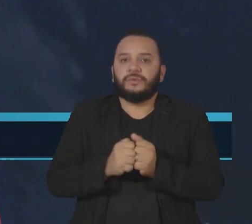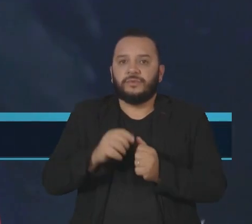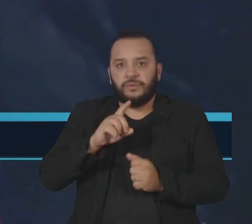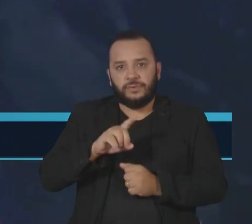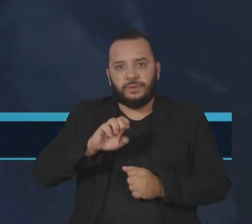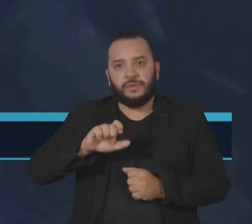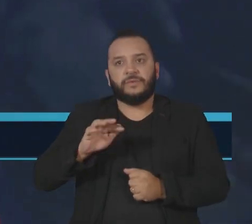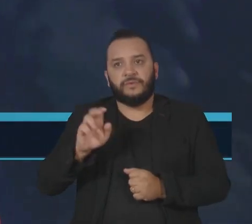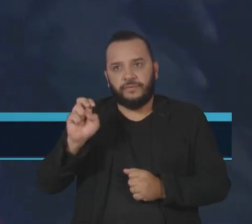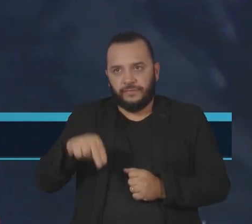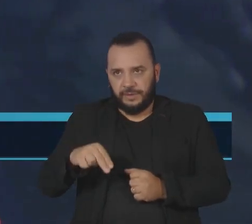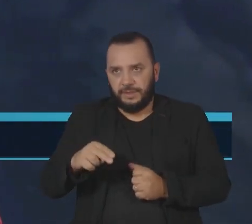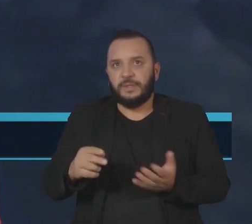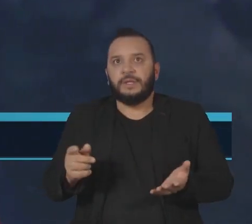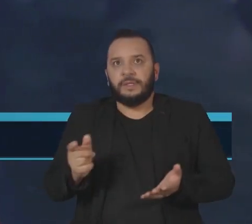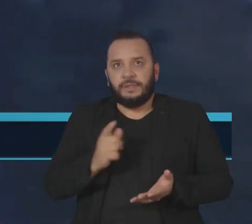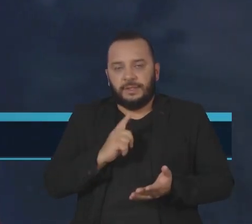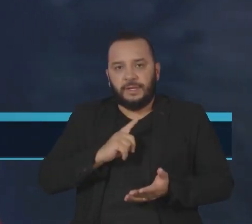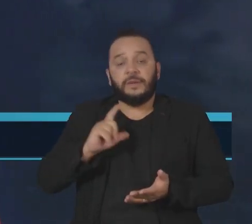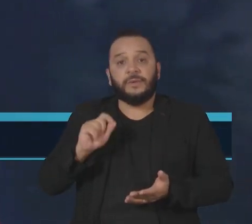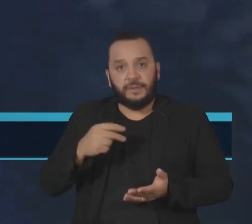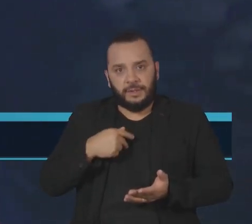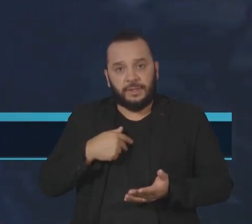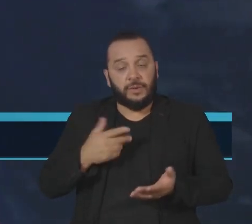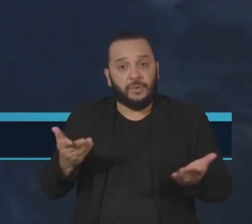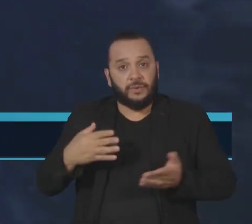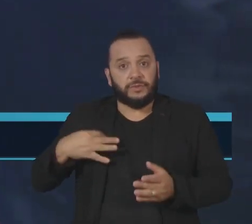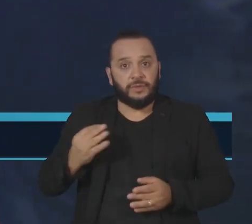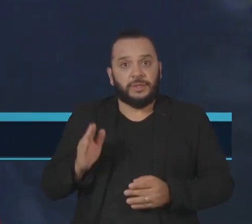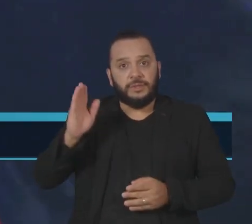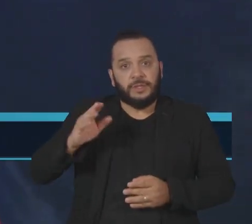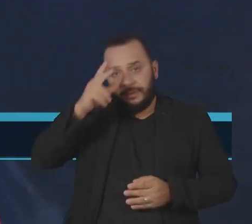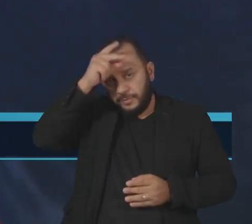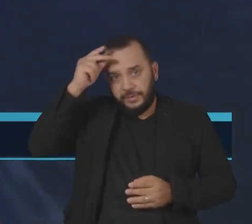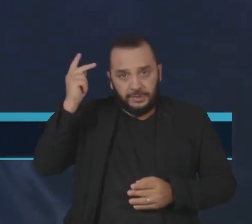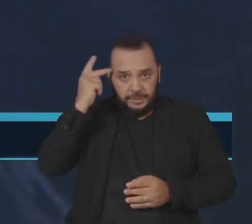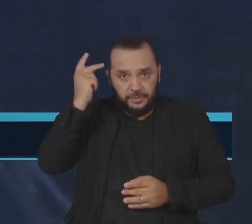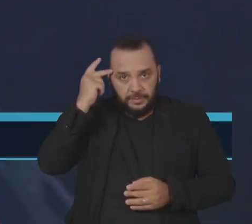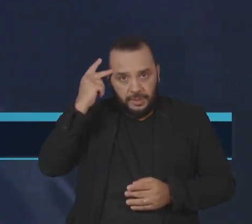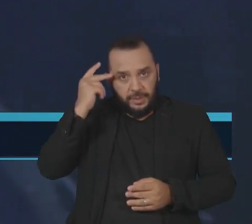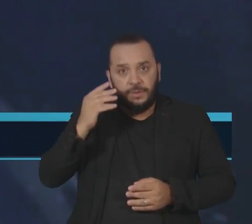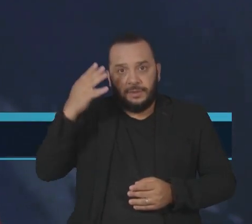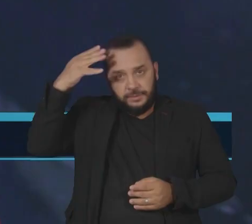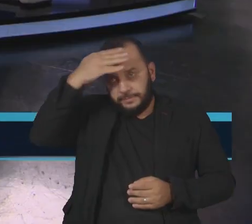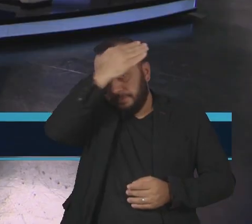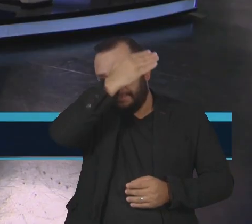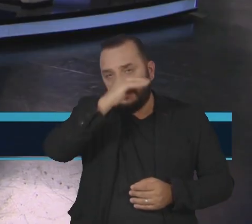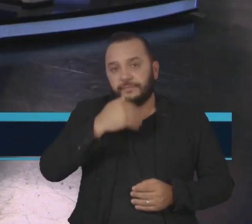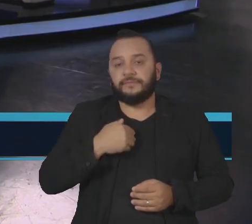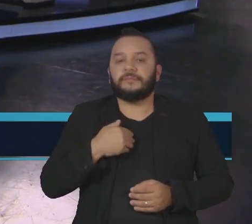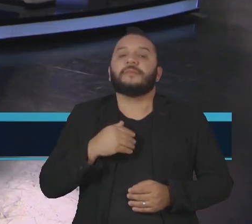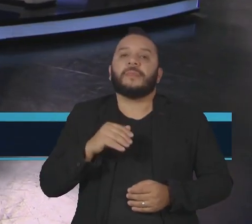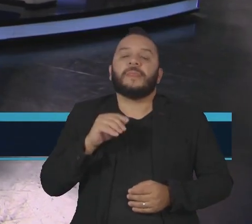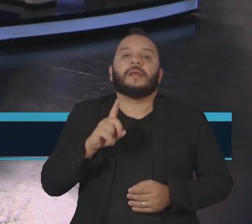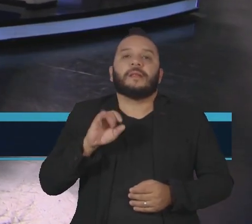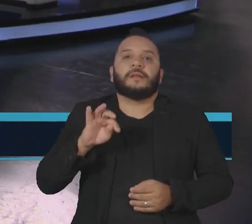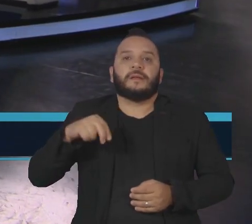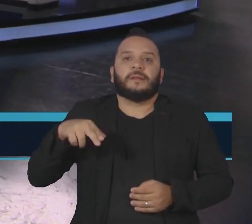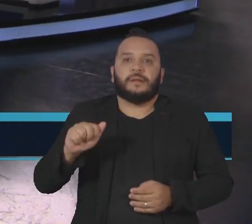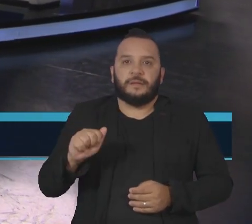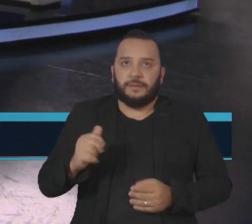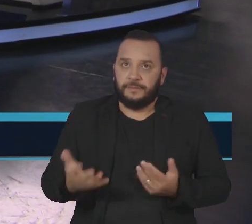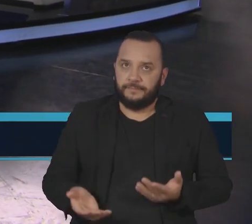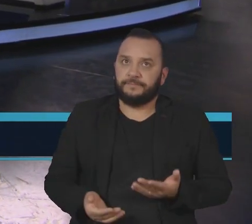Será logo depois do programa de hoje com o candidato à Prefeitura de São Paulo, José Luiz da Atena. Mariana, Delfim Neto foi